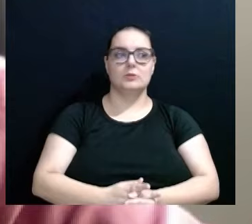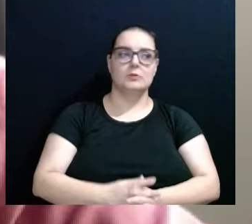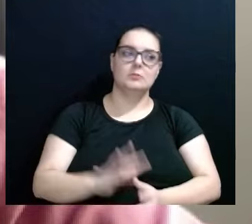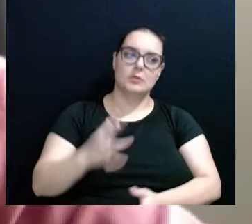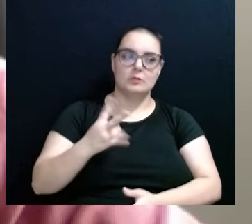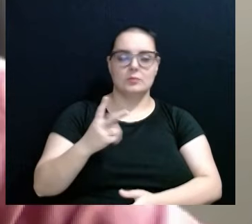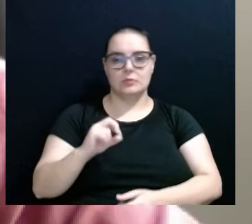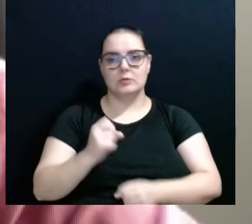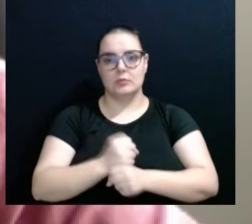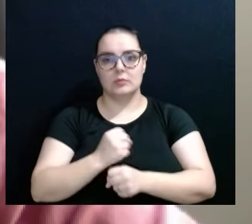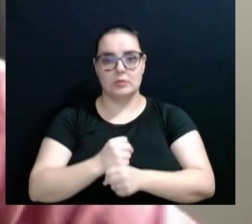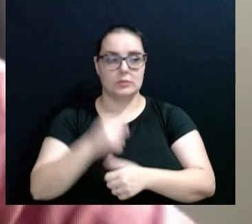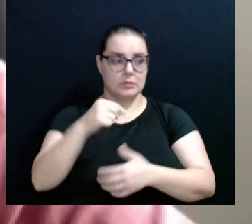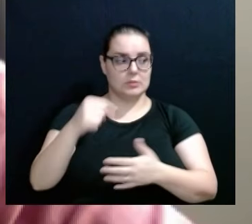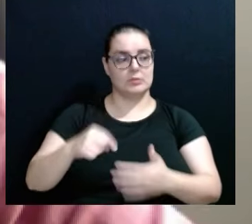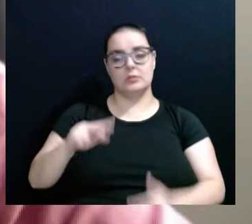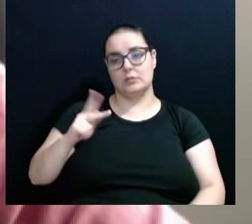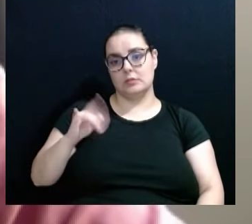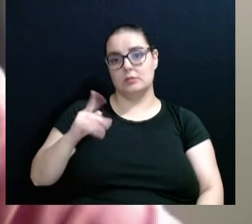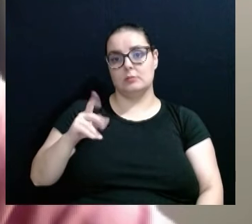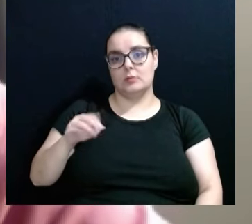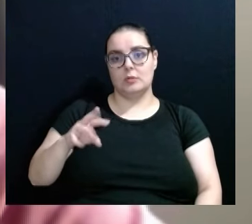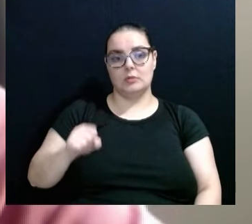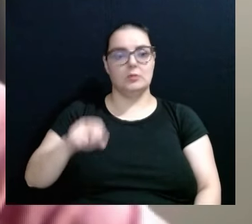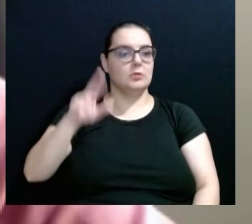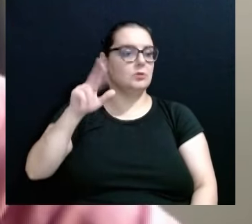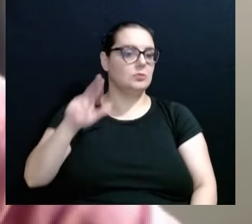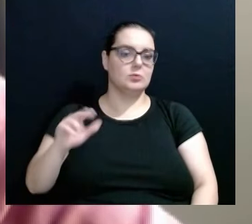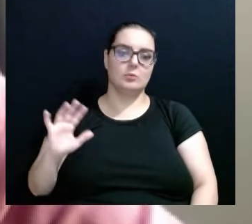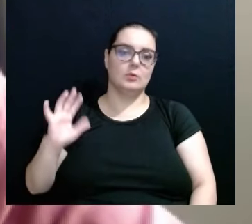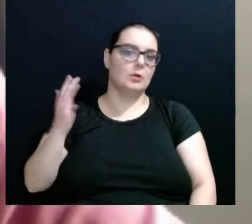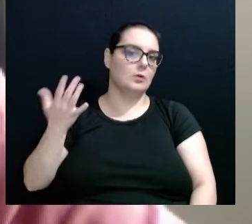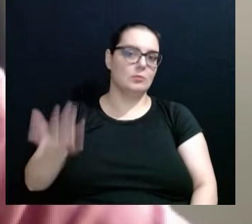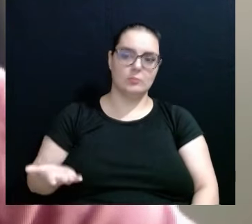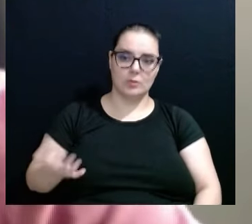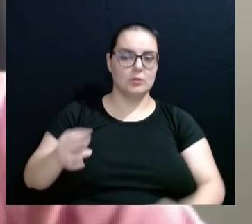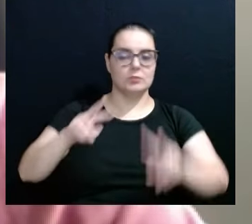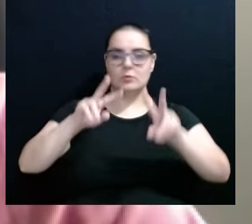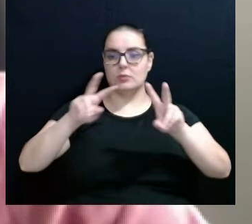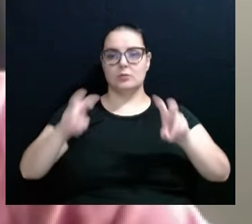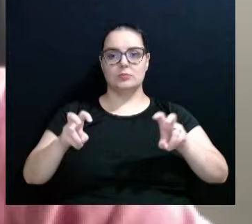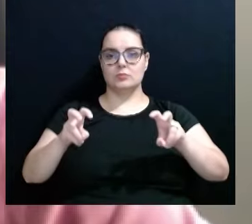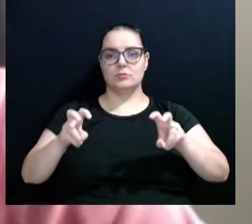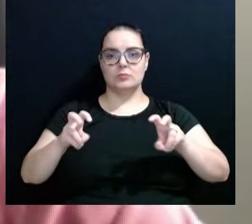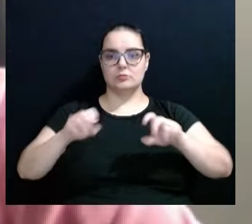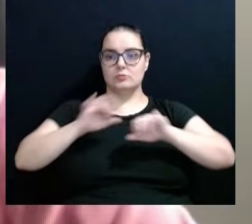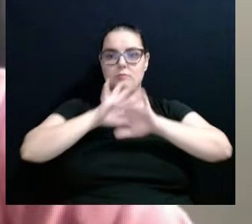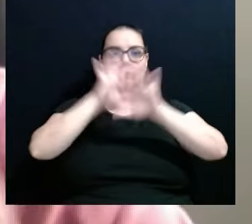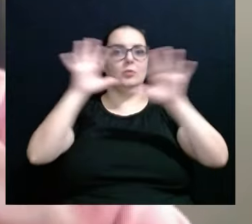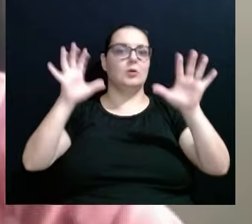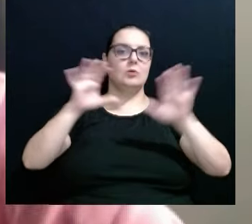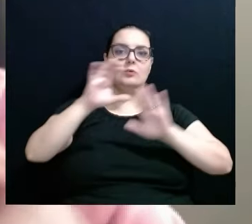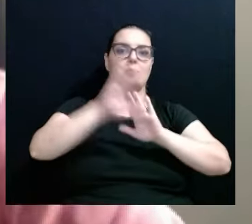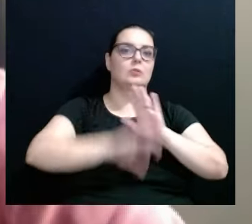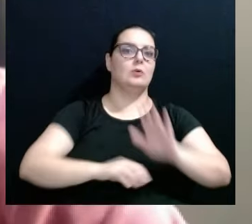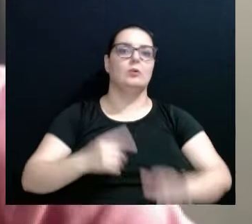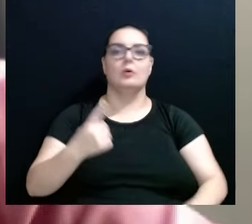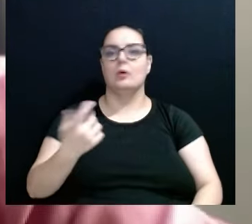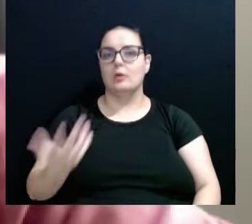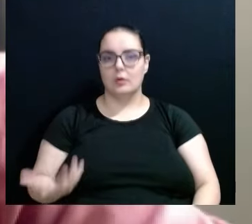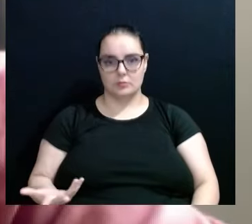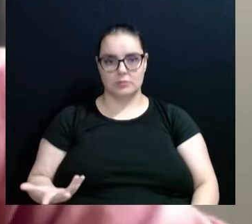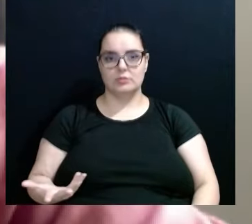falei, já tem em torno de 20 anos essas hipóteses. Ele nunca havia aparecido esse assunto de forma explícita em